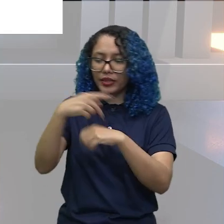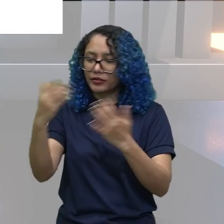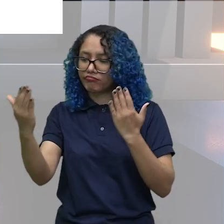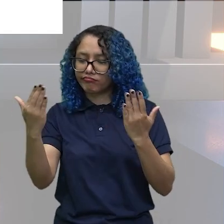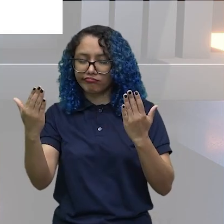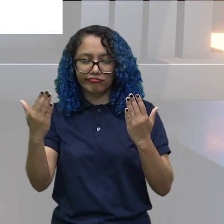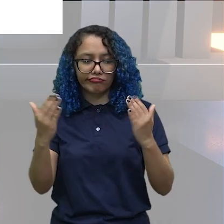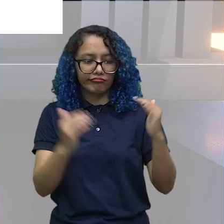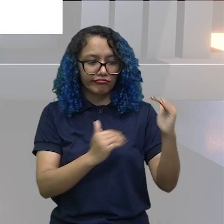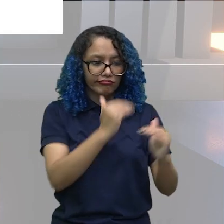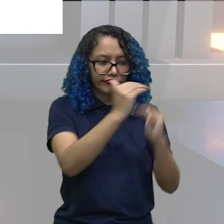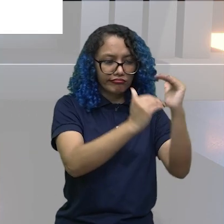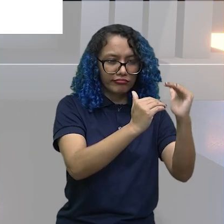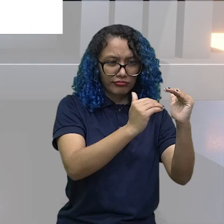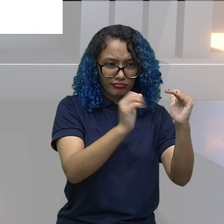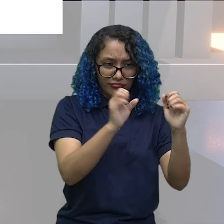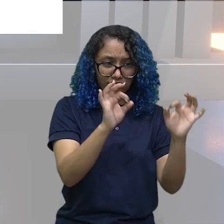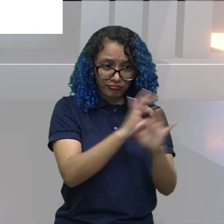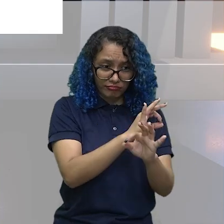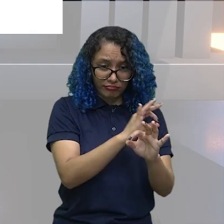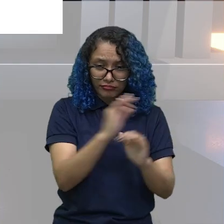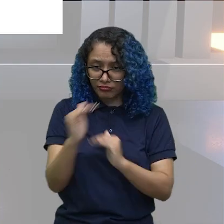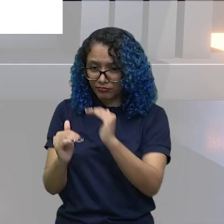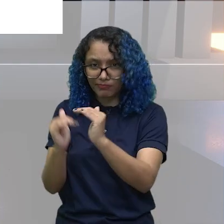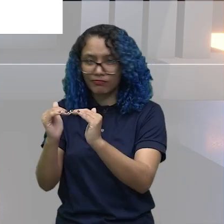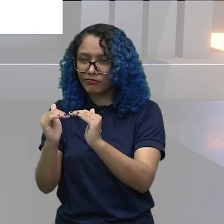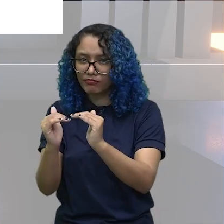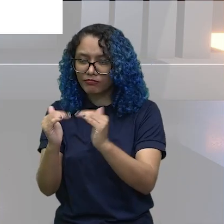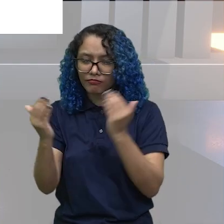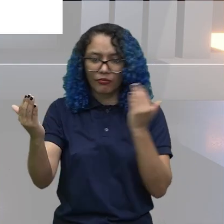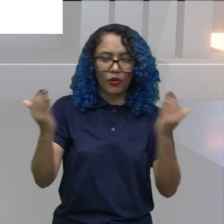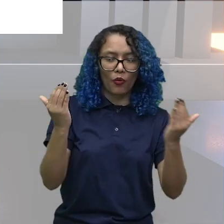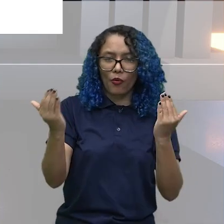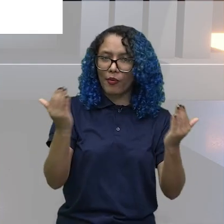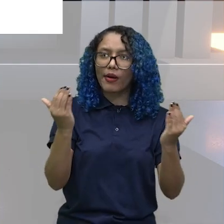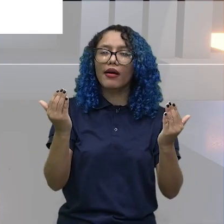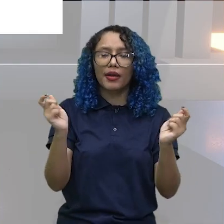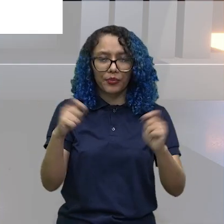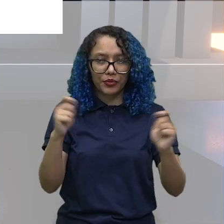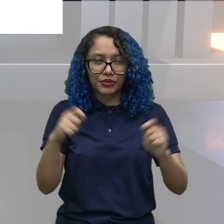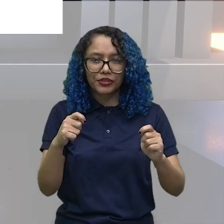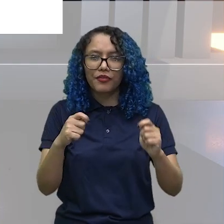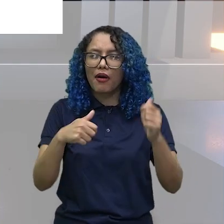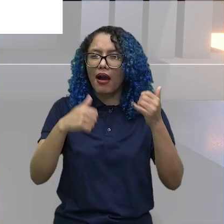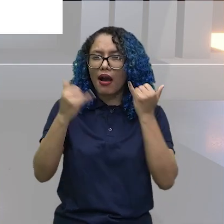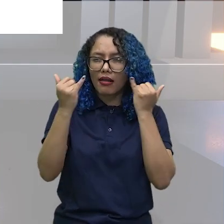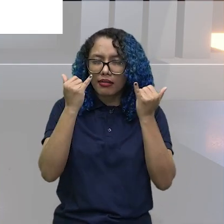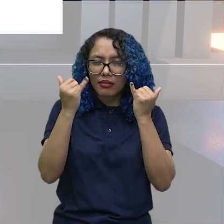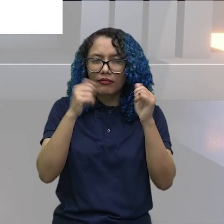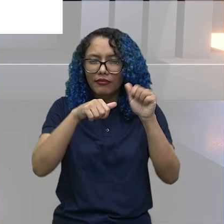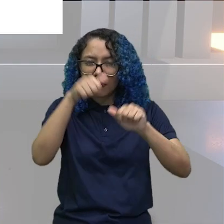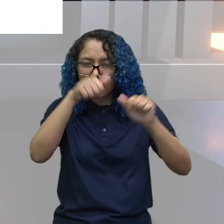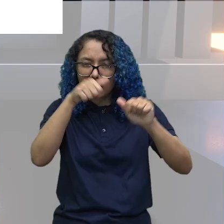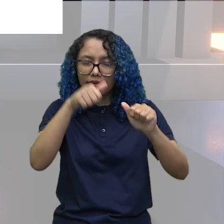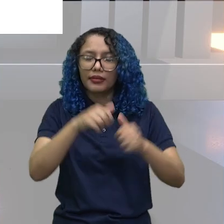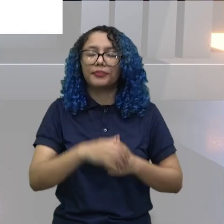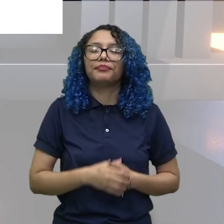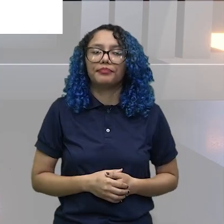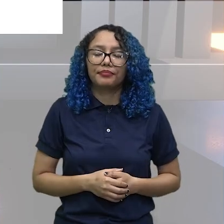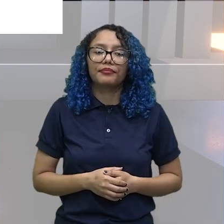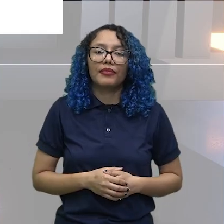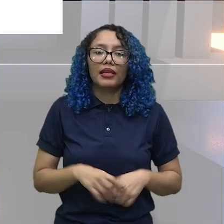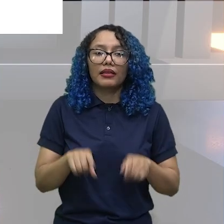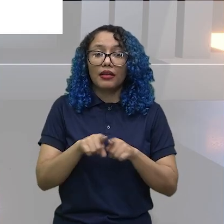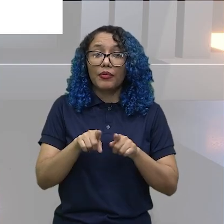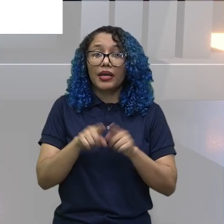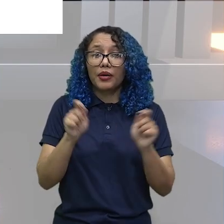país é desenvolvido, se o outro não é, dá para a gente fazer isso analisando esses indicadores socioeconômicos, tá? Auxiliam